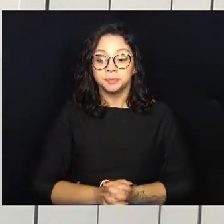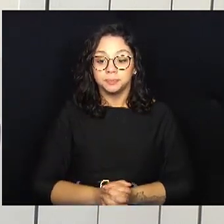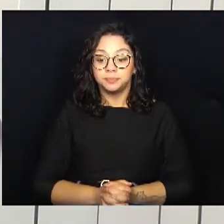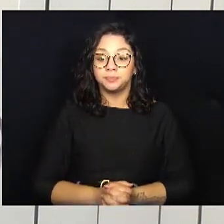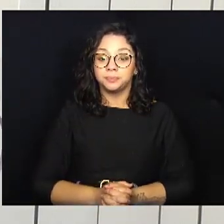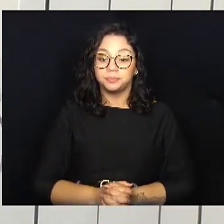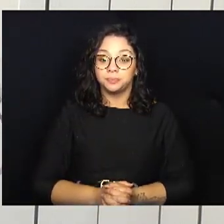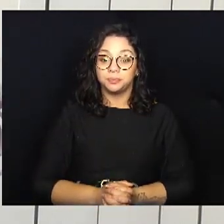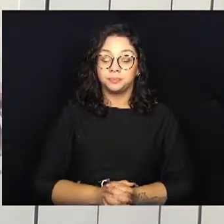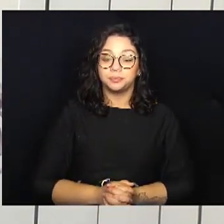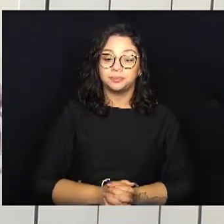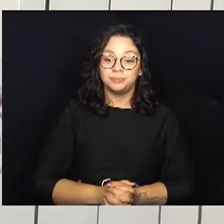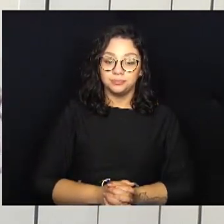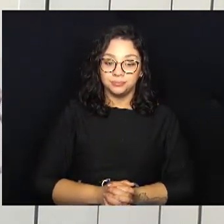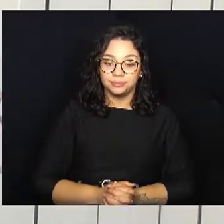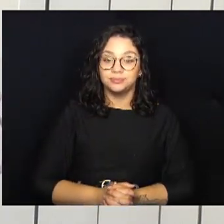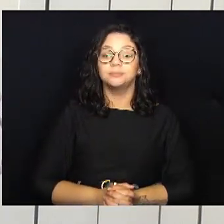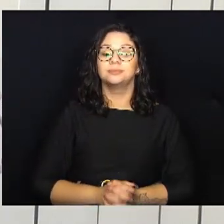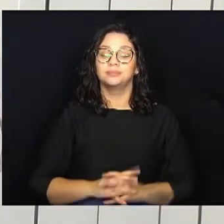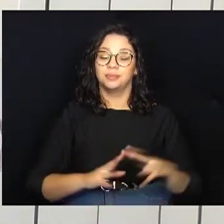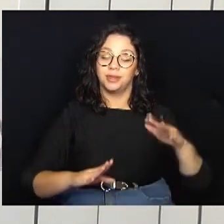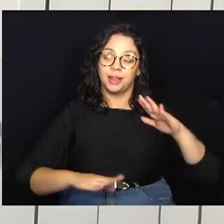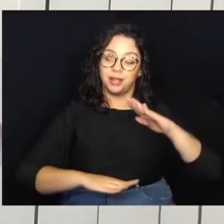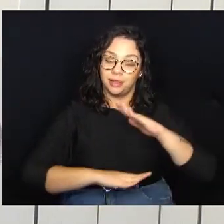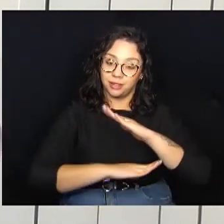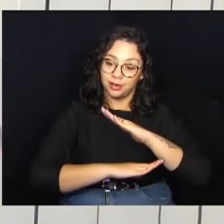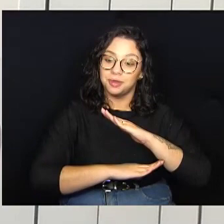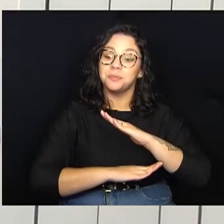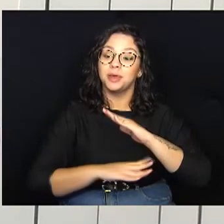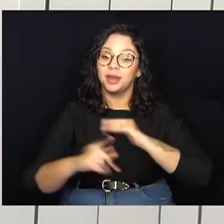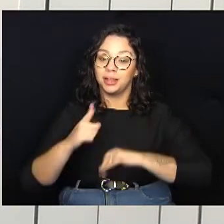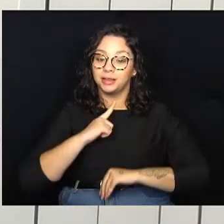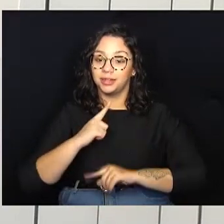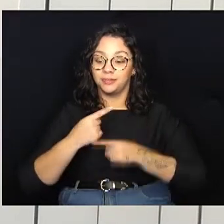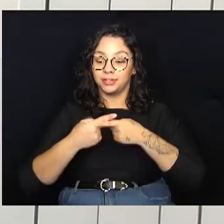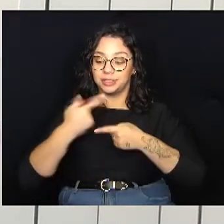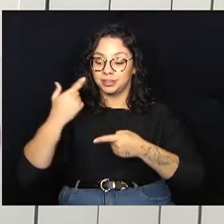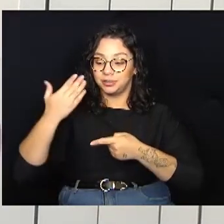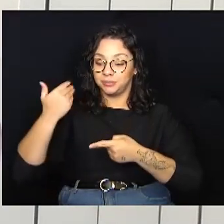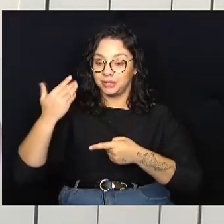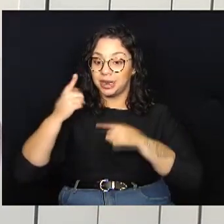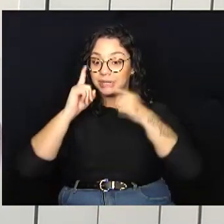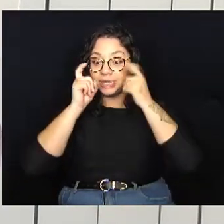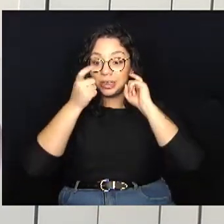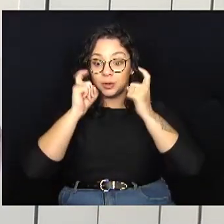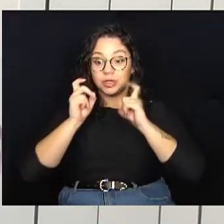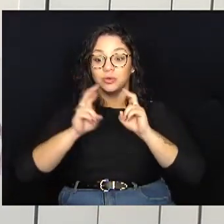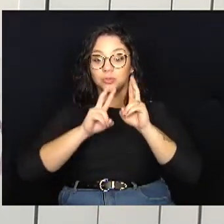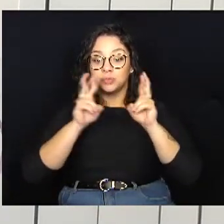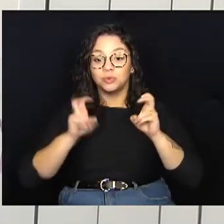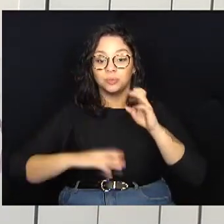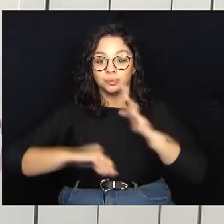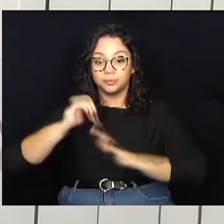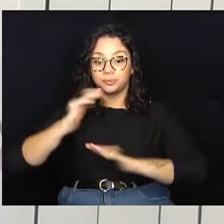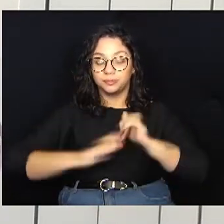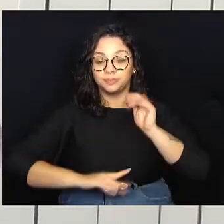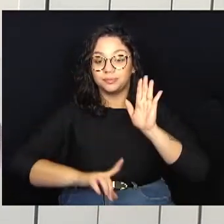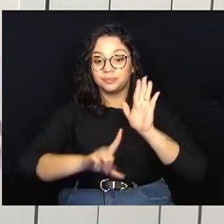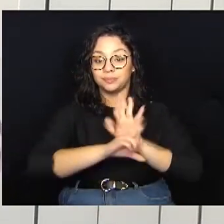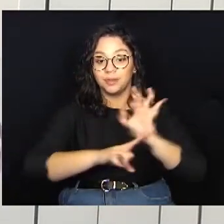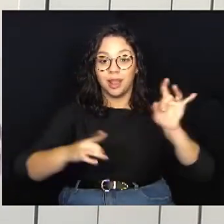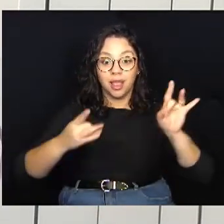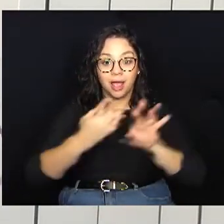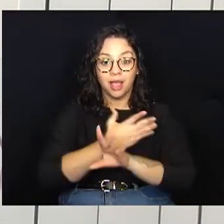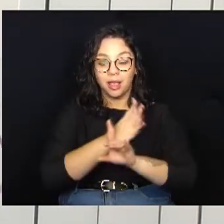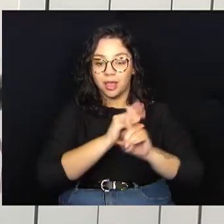E a Câmara Municipal de Campinas realizou na última semana uma reunião sobre a aplicação da Lei de Combate ao